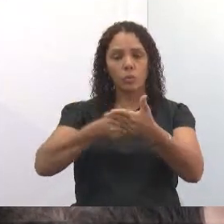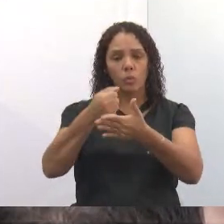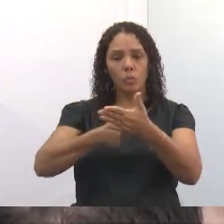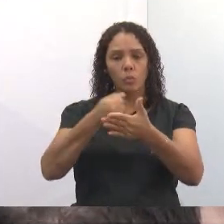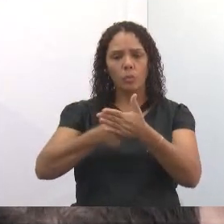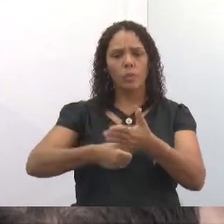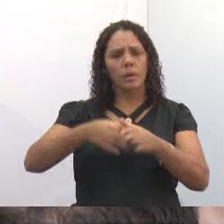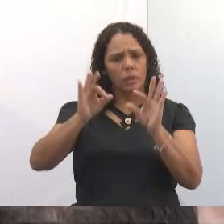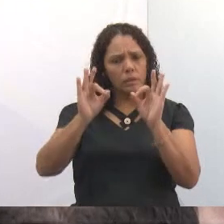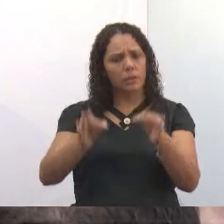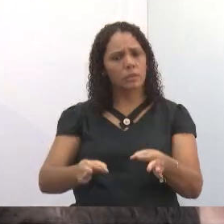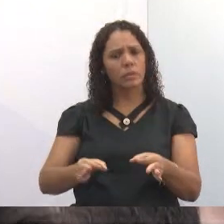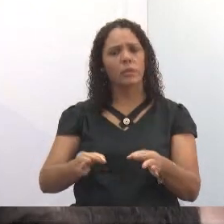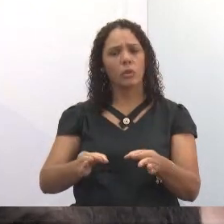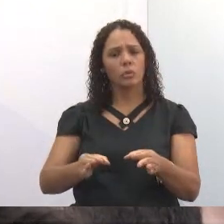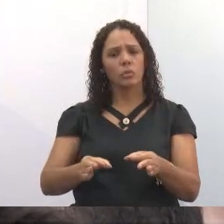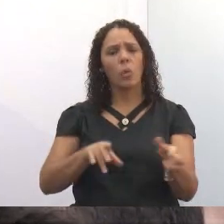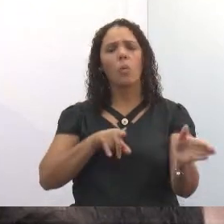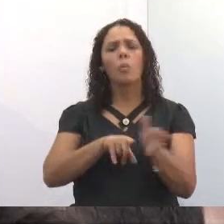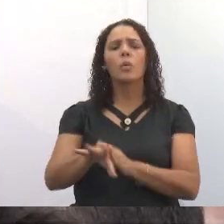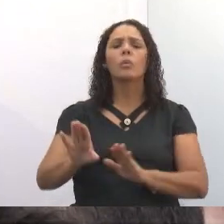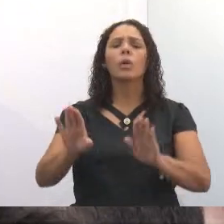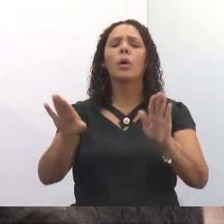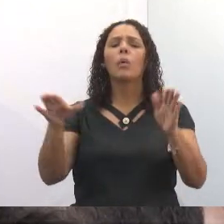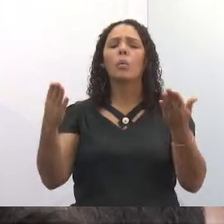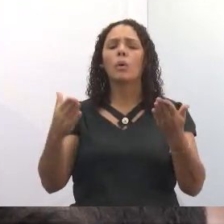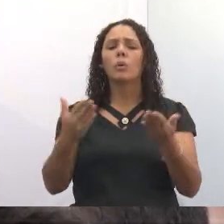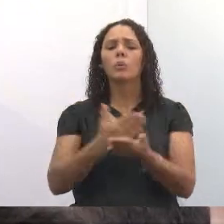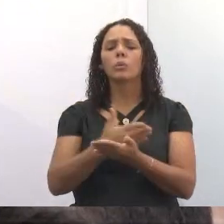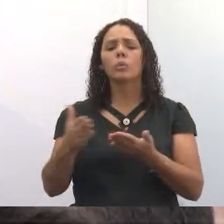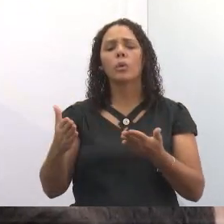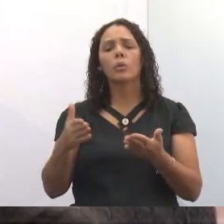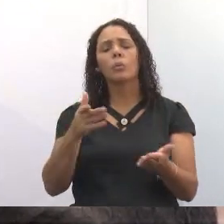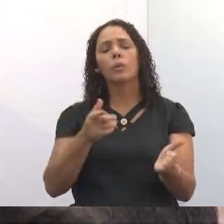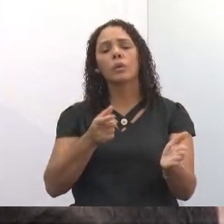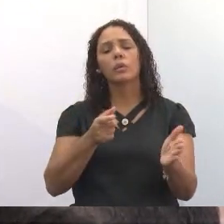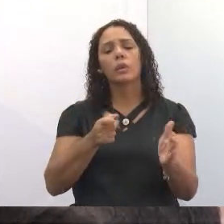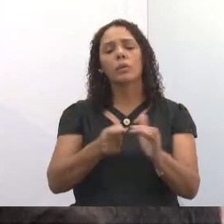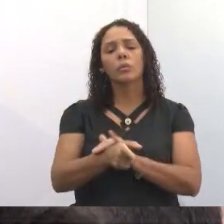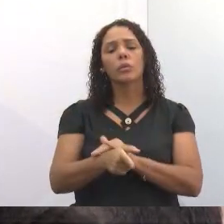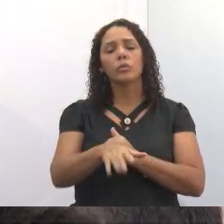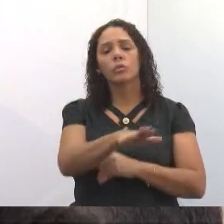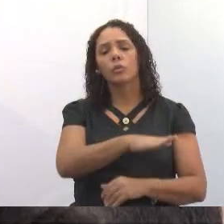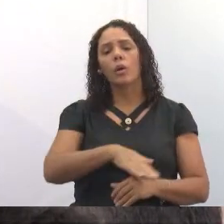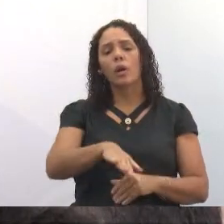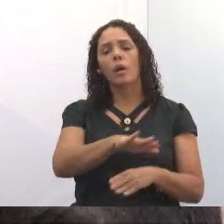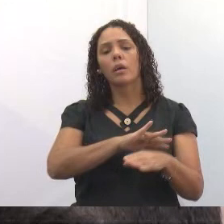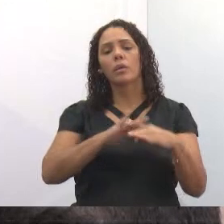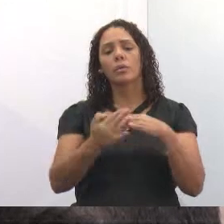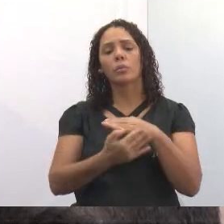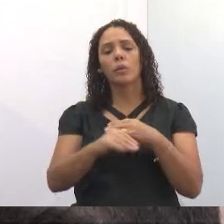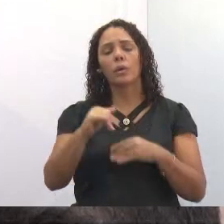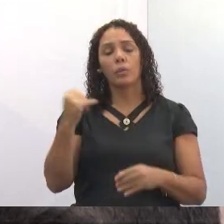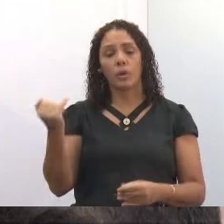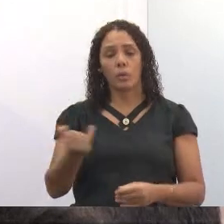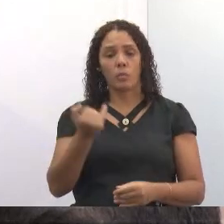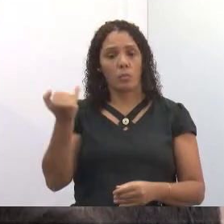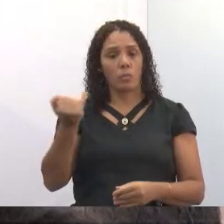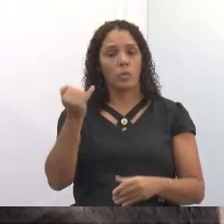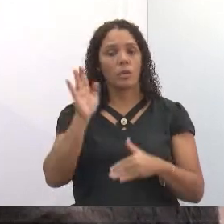será que aquela região vai começar a receber os investimentos? É fundamental que a gente chegue até lá. O